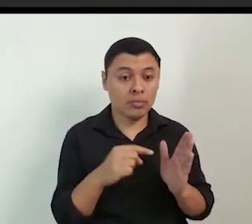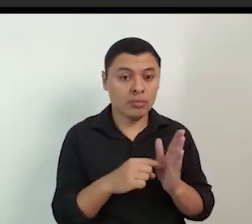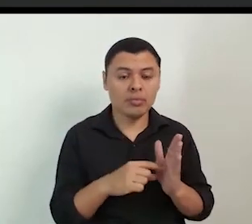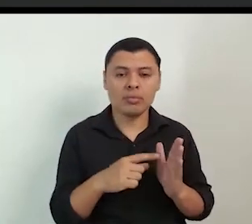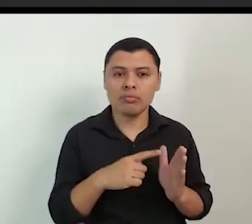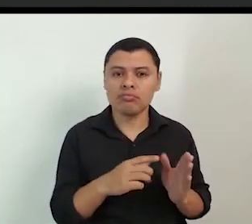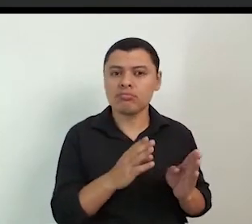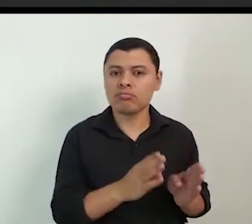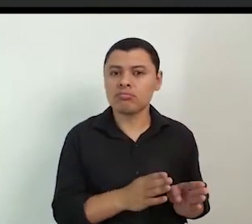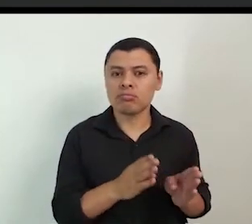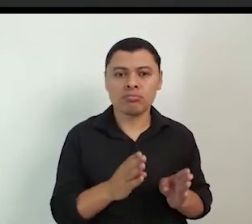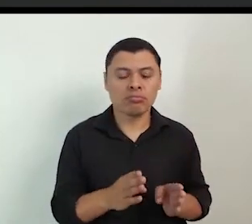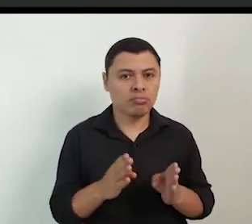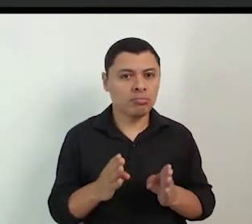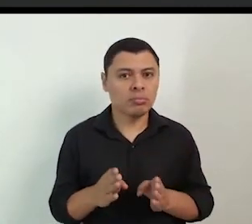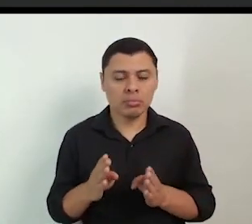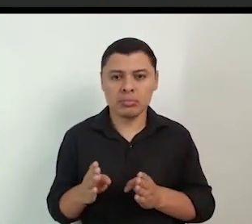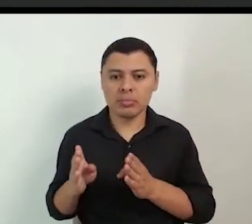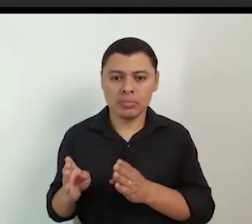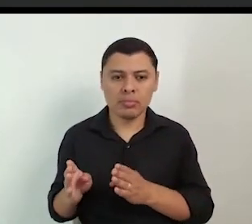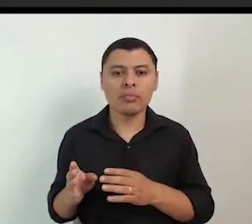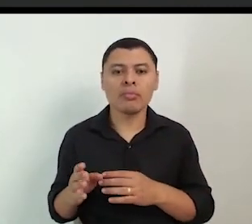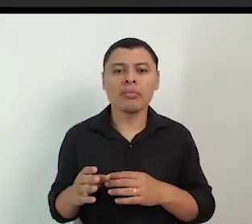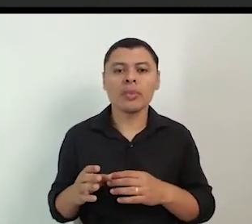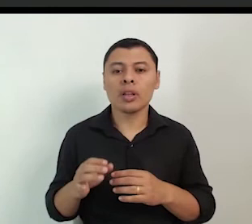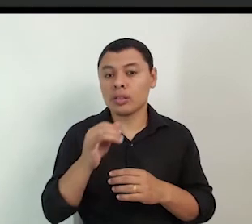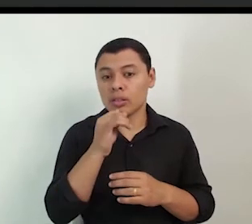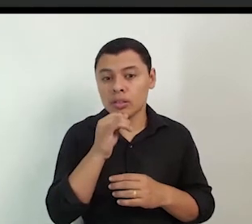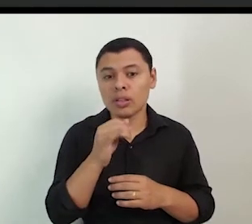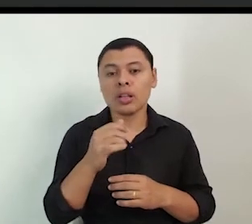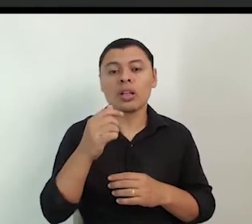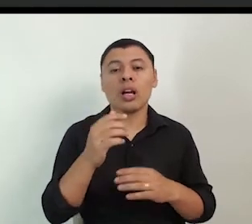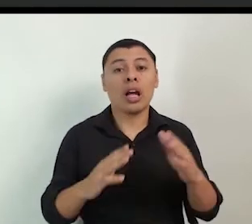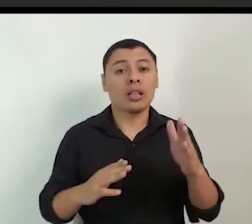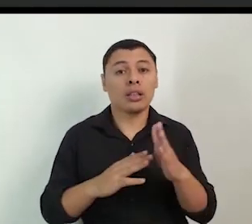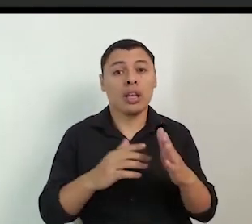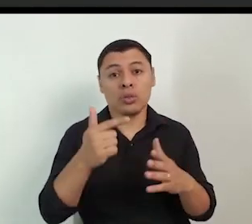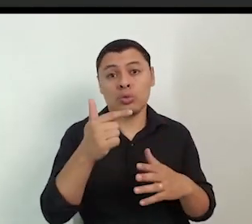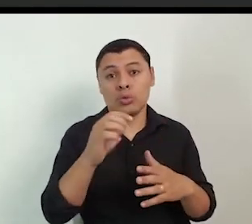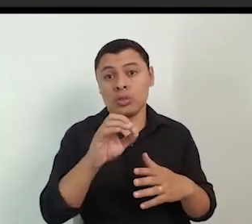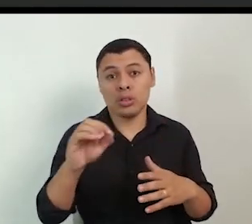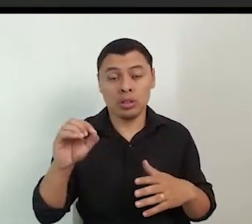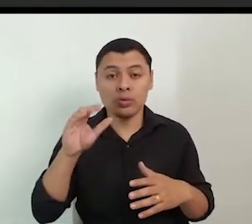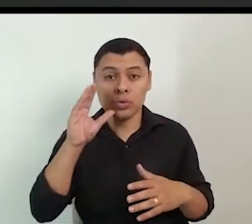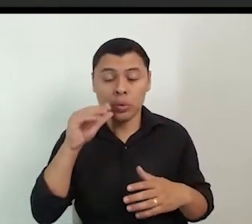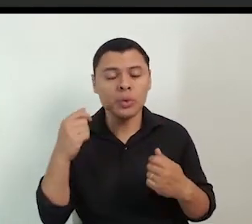passo até 200 funcionários, 2%, entre 200 e